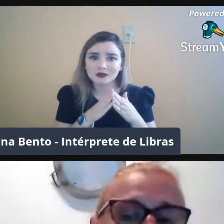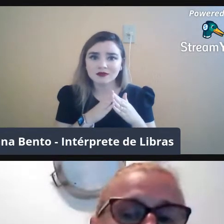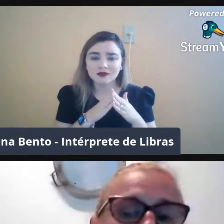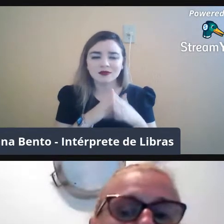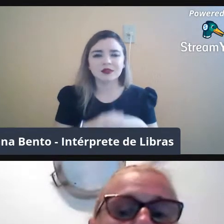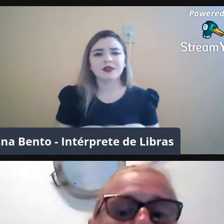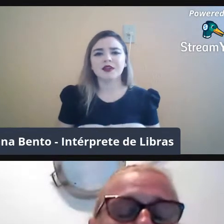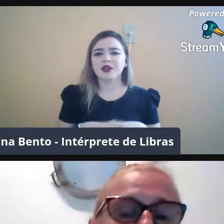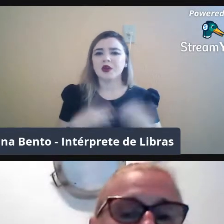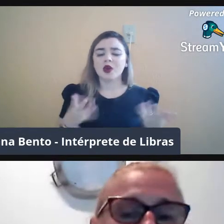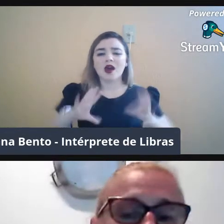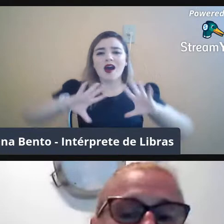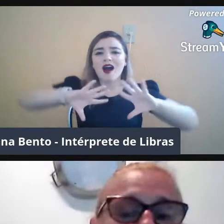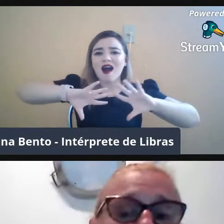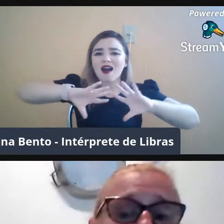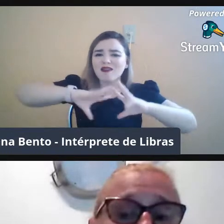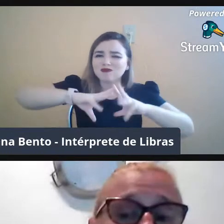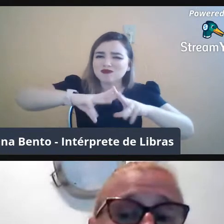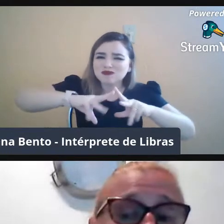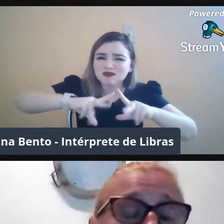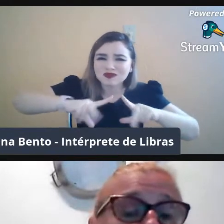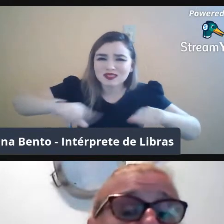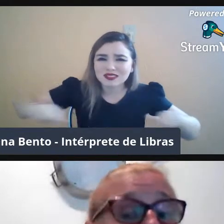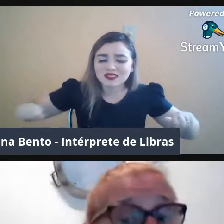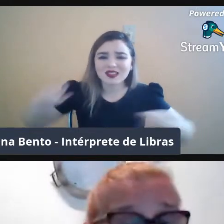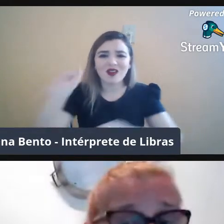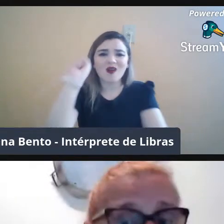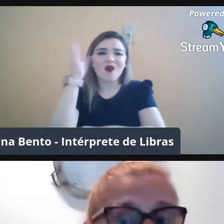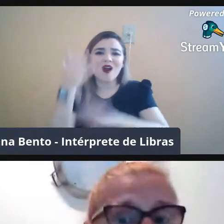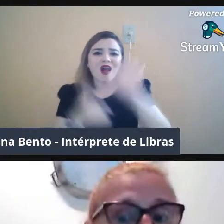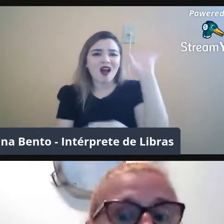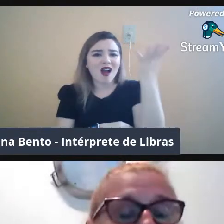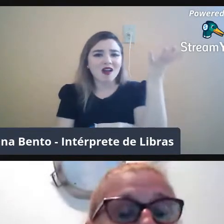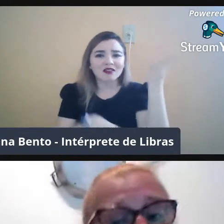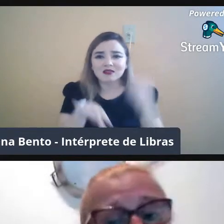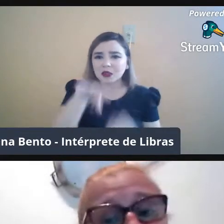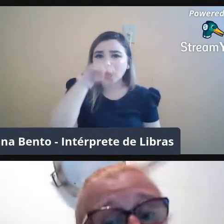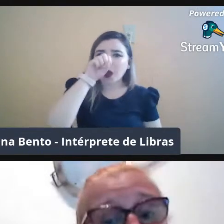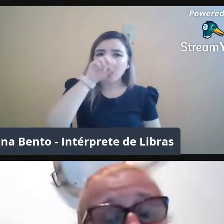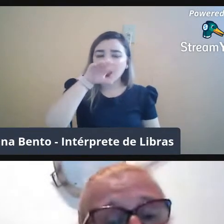o meio ambiente, quando acabar as florestas, acabar os rios, acabar o luar,